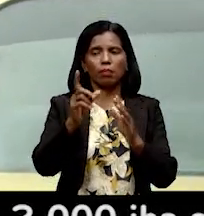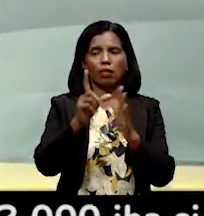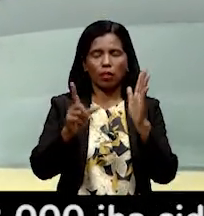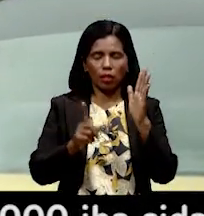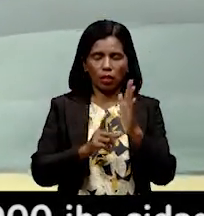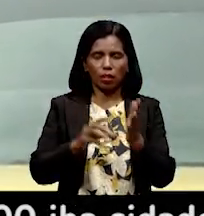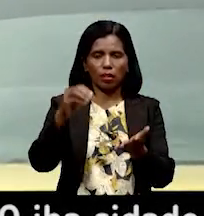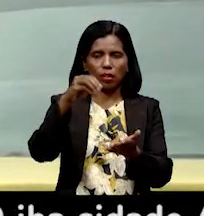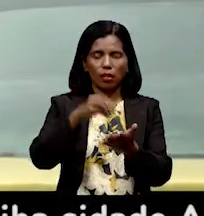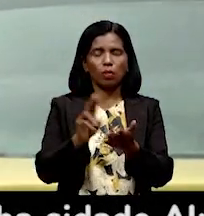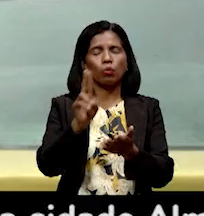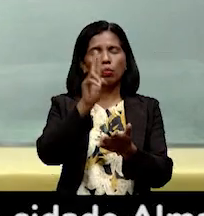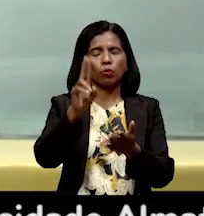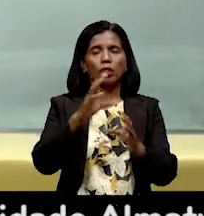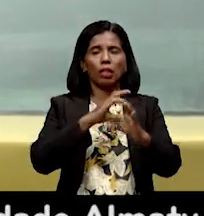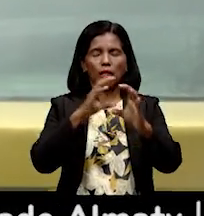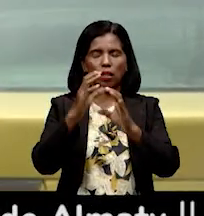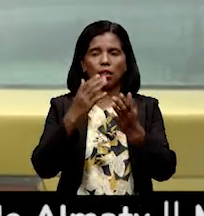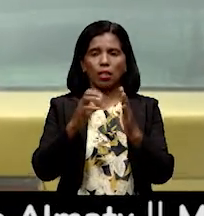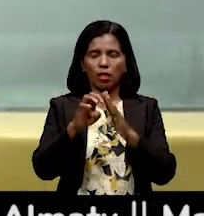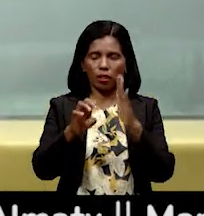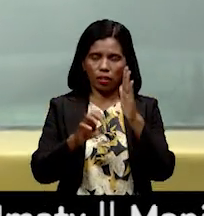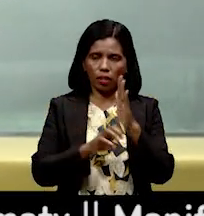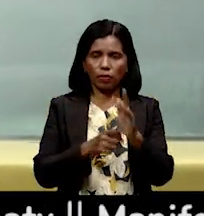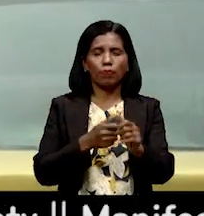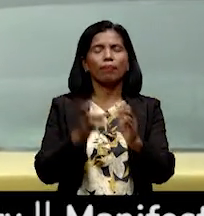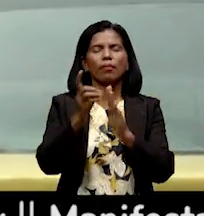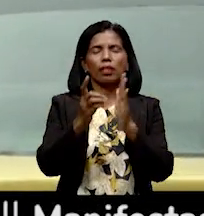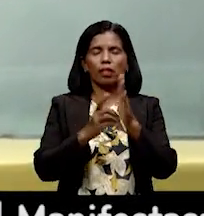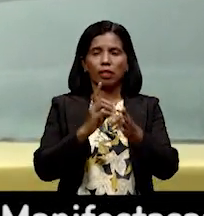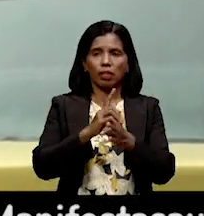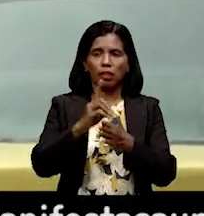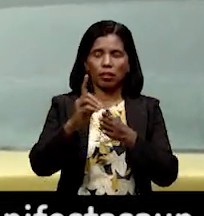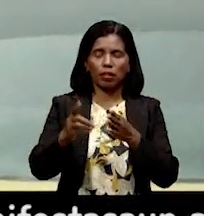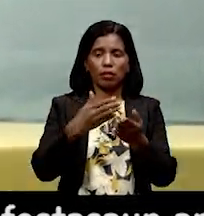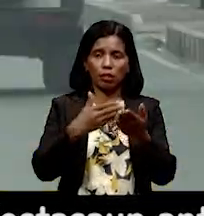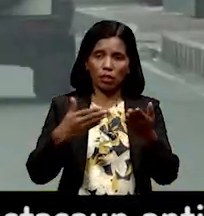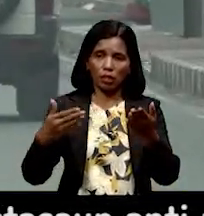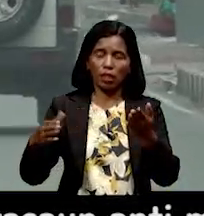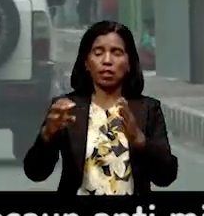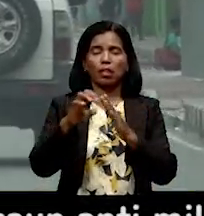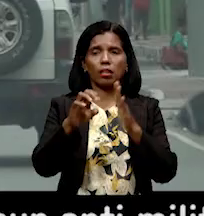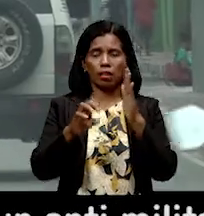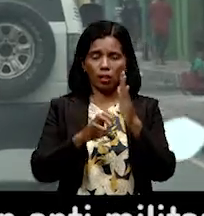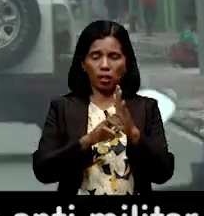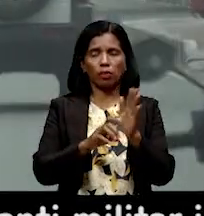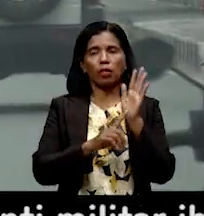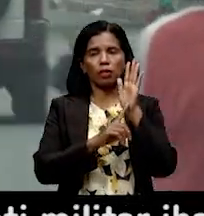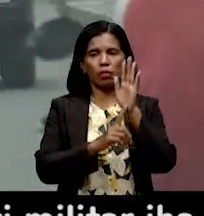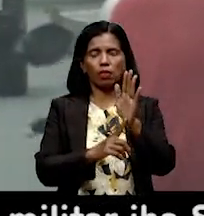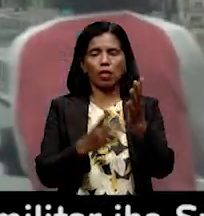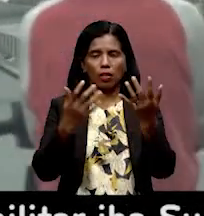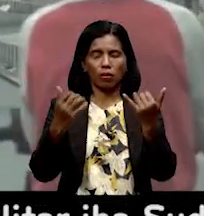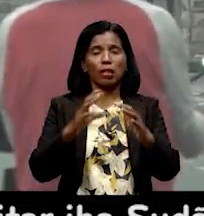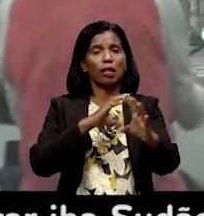realocação veículo estado nian. Tuir dadu susi direção geral gestão patrimônio estado hatudu, viatura hirak nebe dadaune